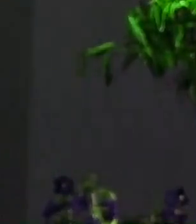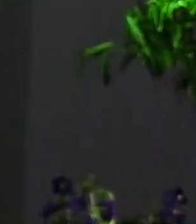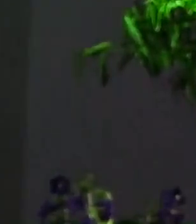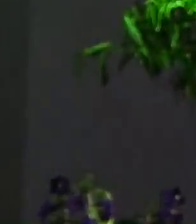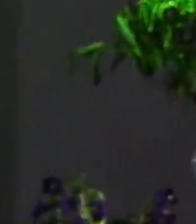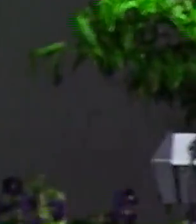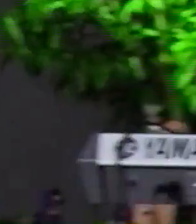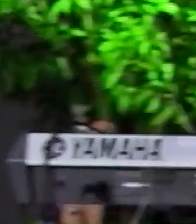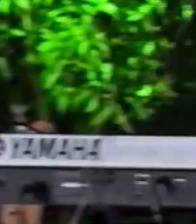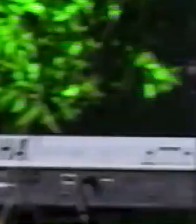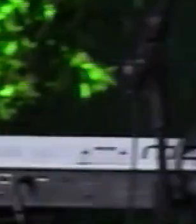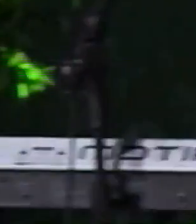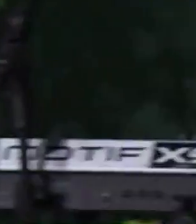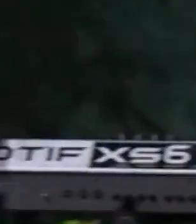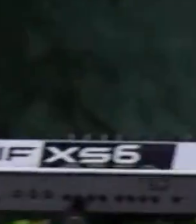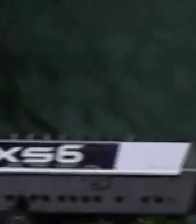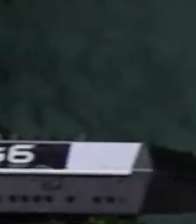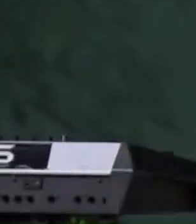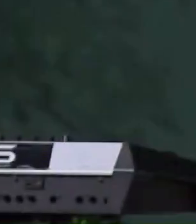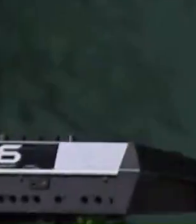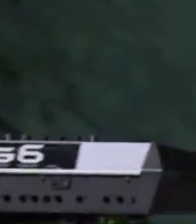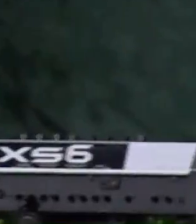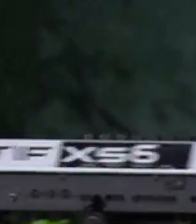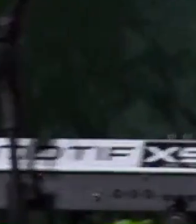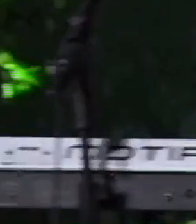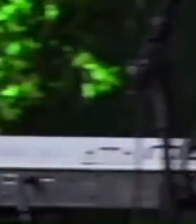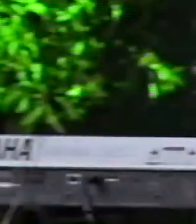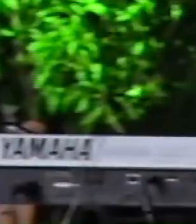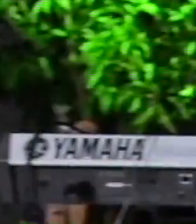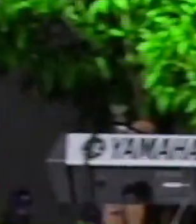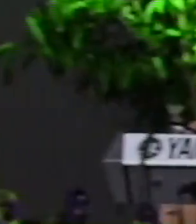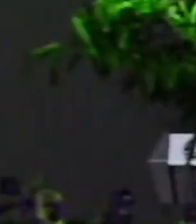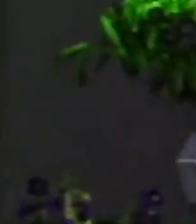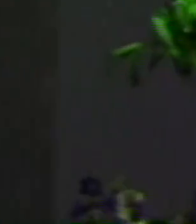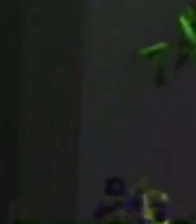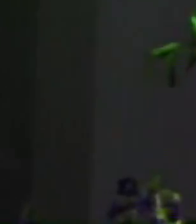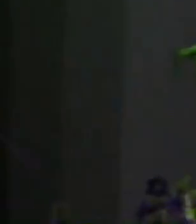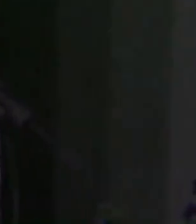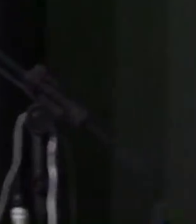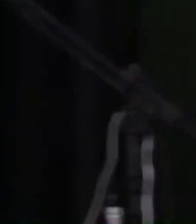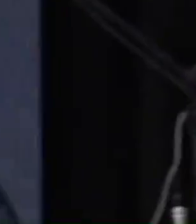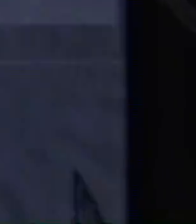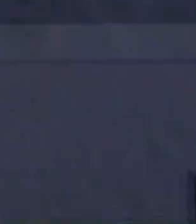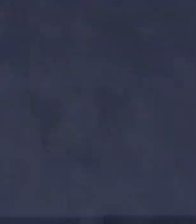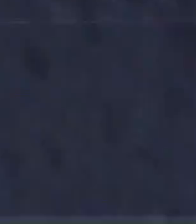Senhor, se o Senhor curar, eu nunca mais vou deixar de ir na maratona de oração.